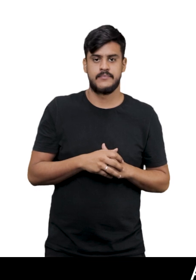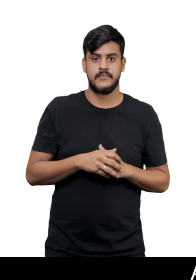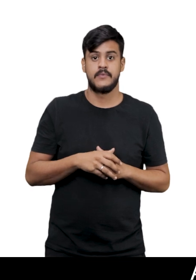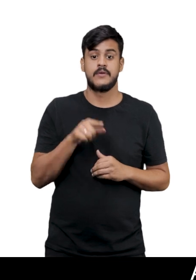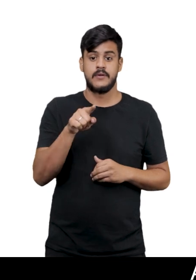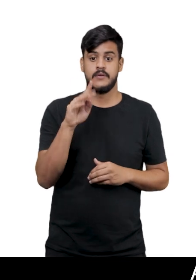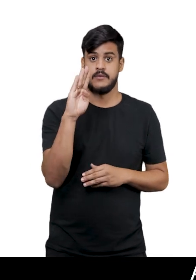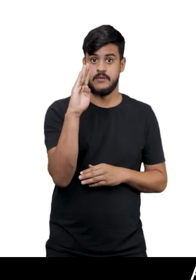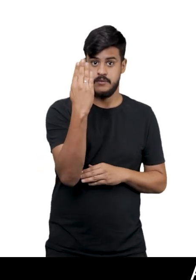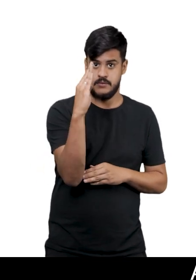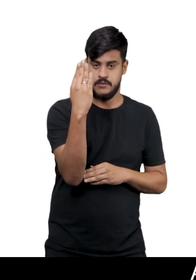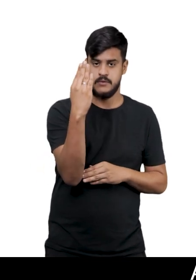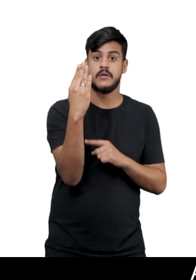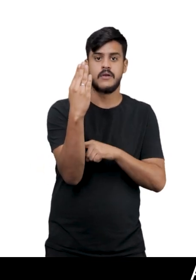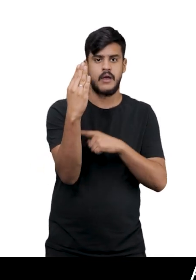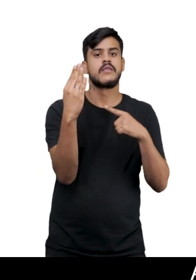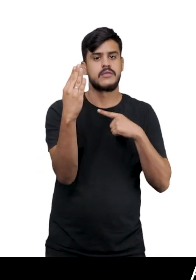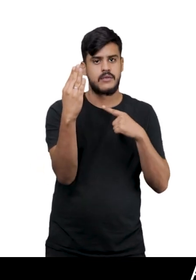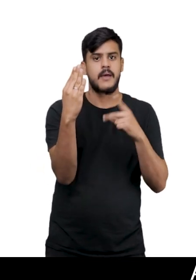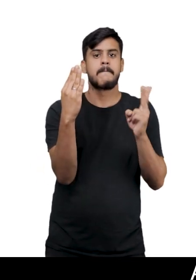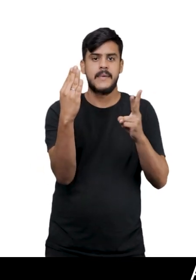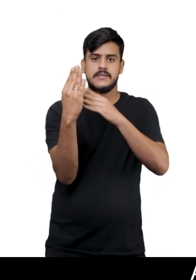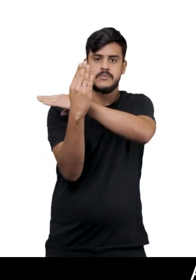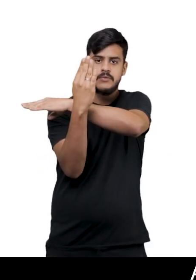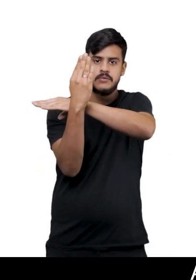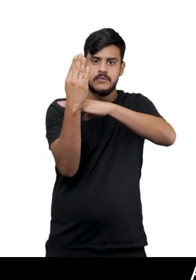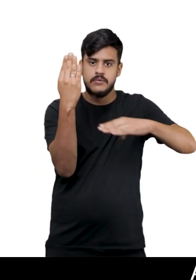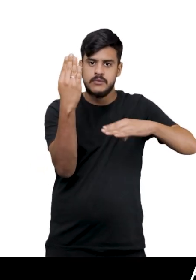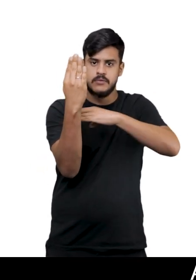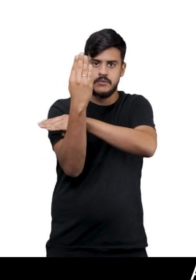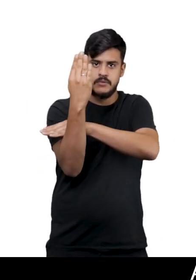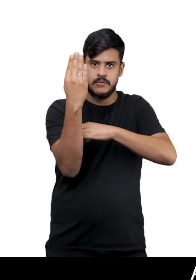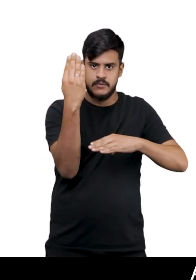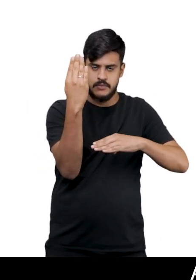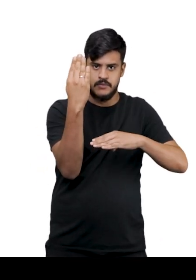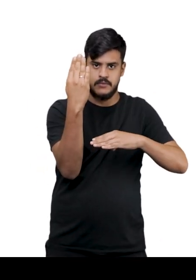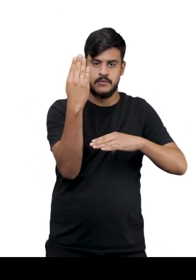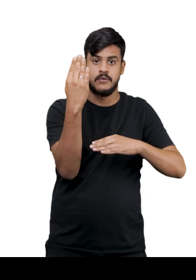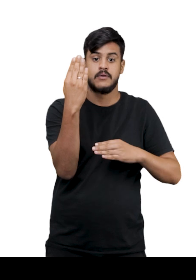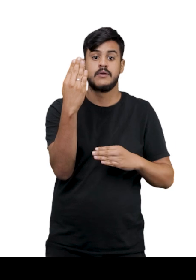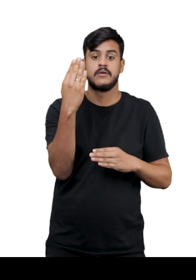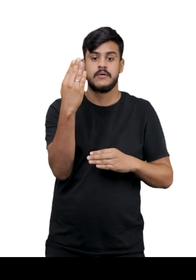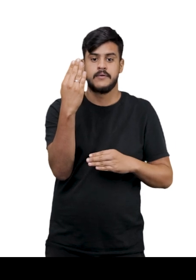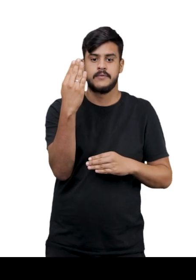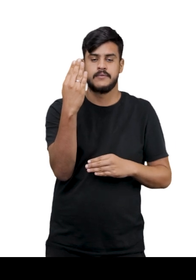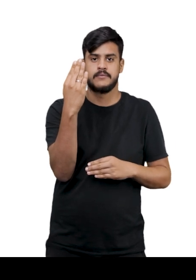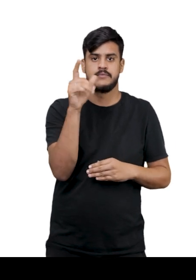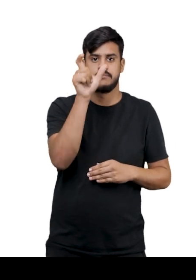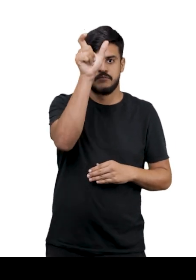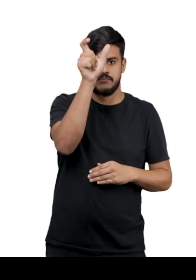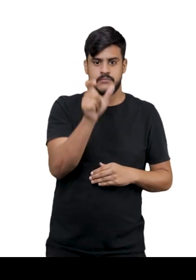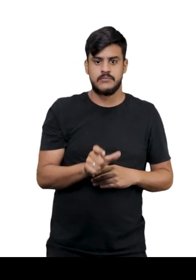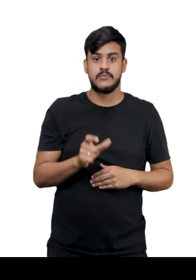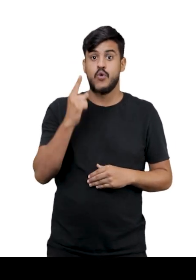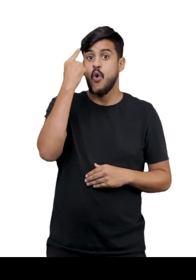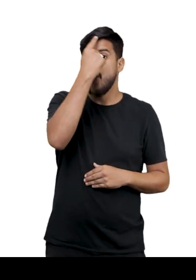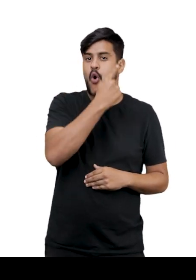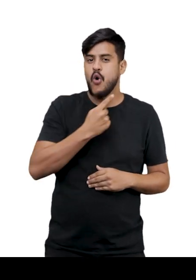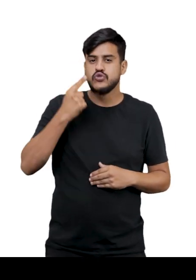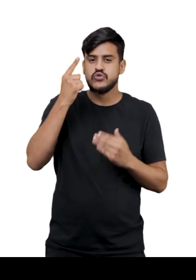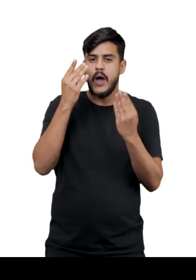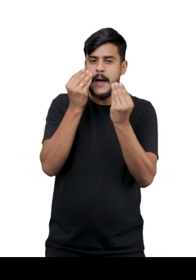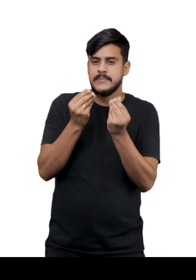A peça aqui exibida possui justamente esse formato de cruz de duas barras. Ela é vertical, com um